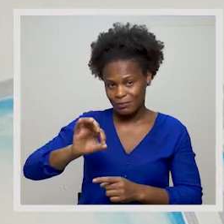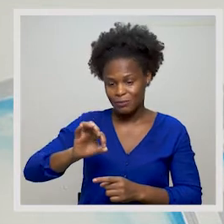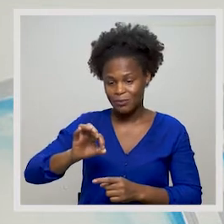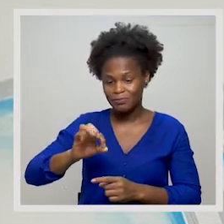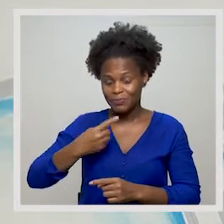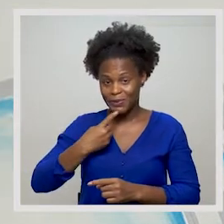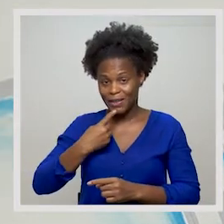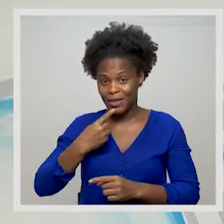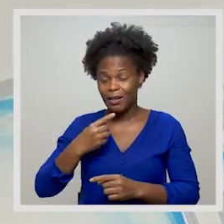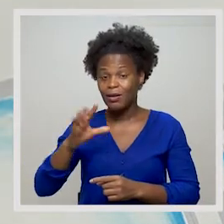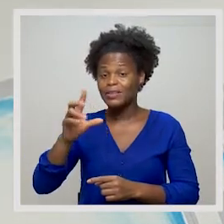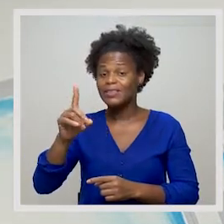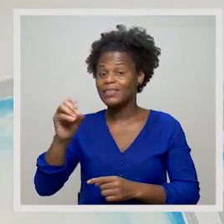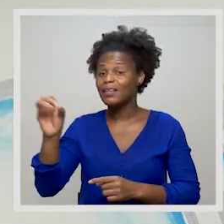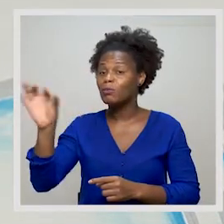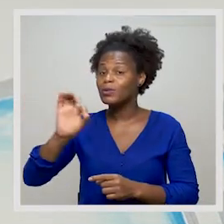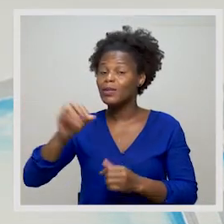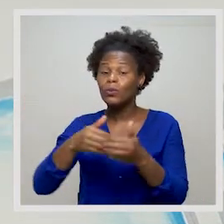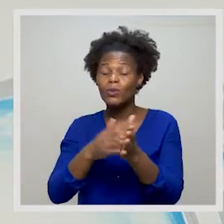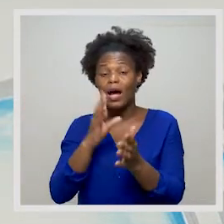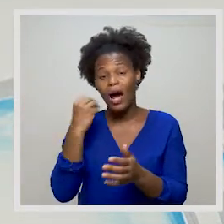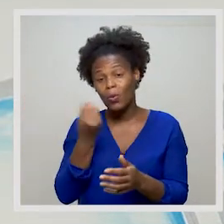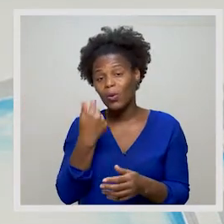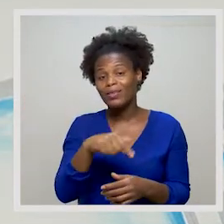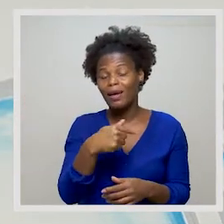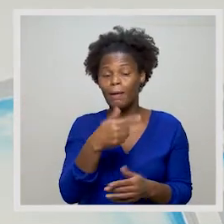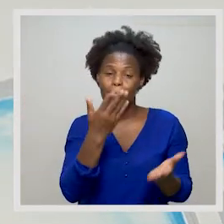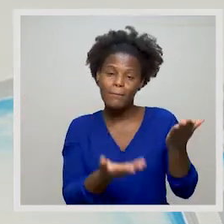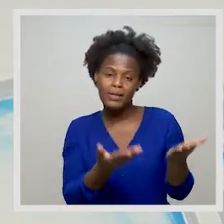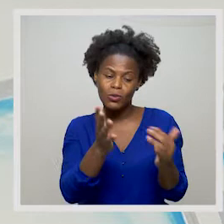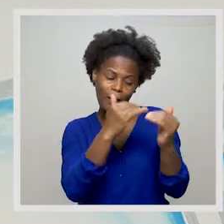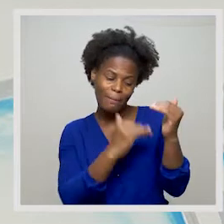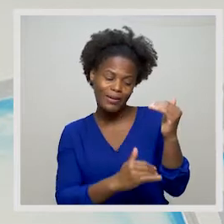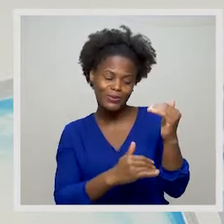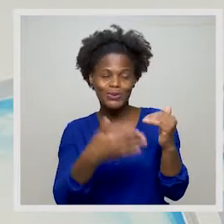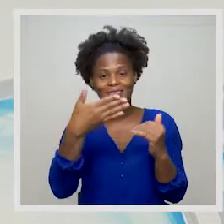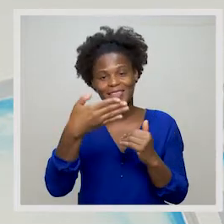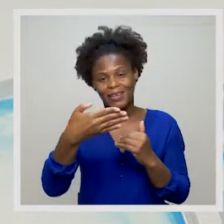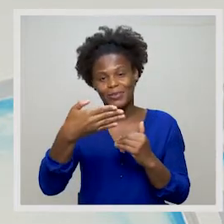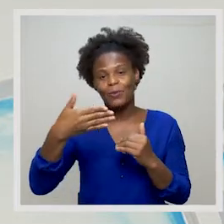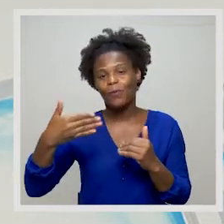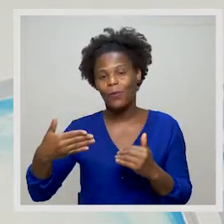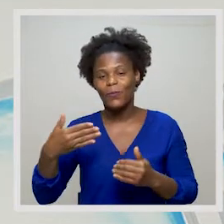60%, não é, do total dos alunos tem peso abaixo de